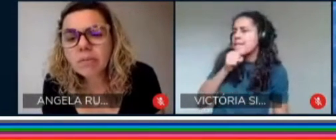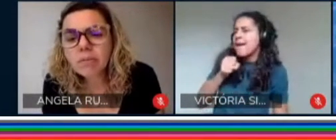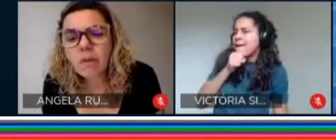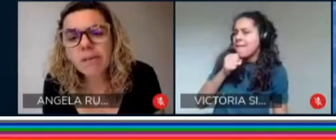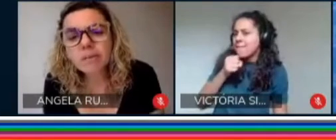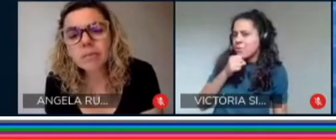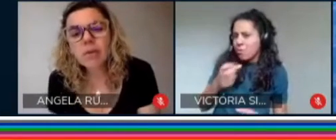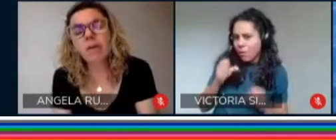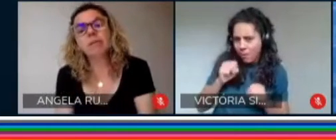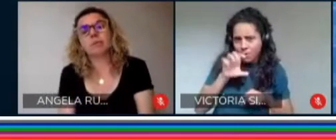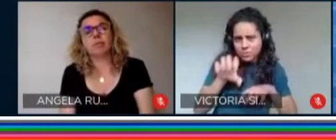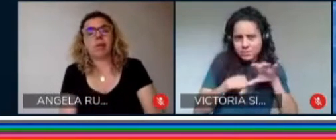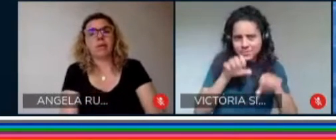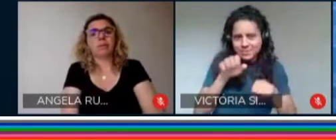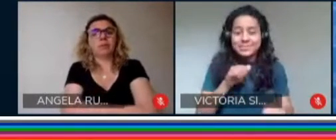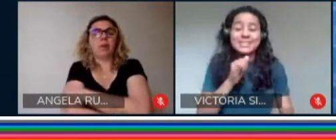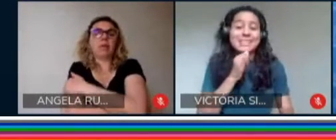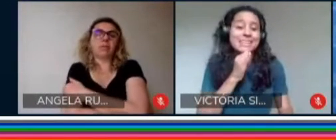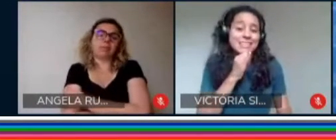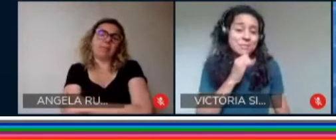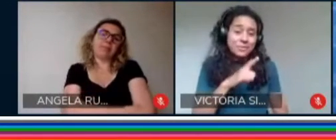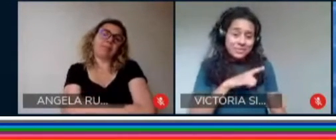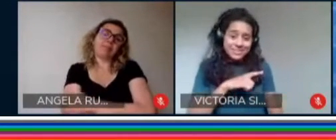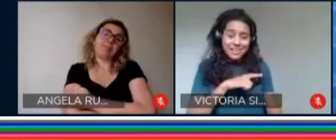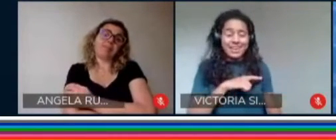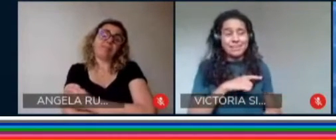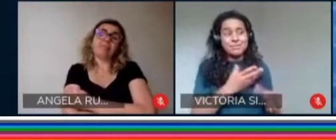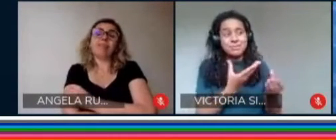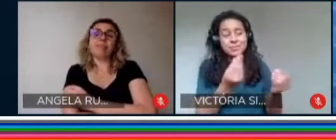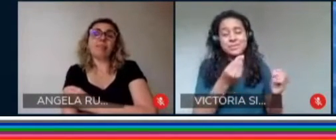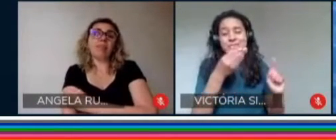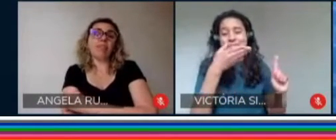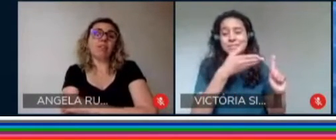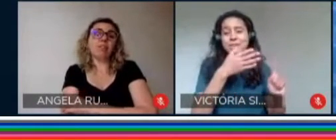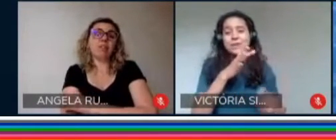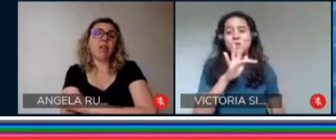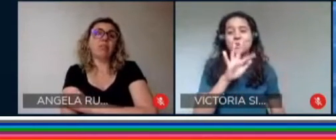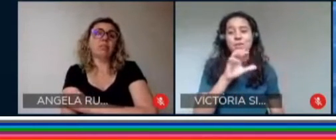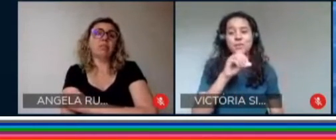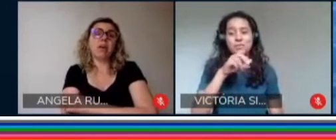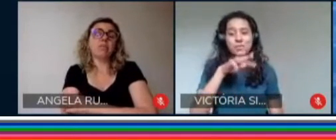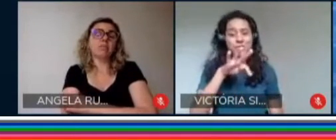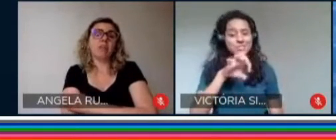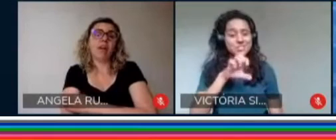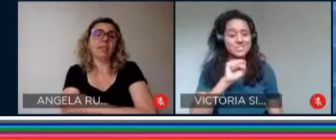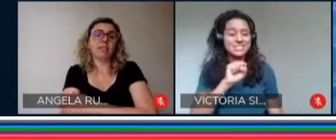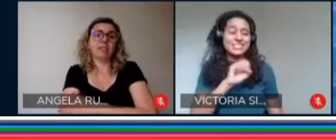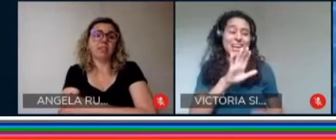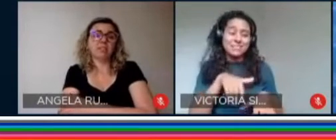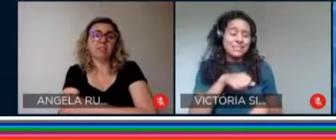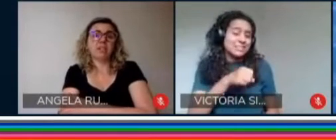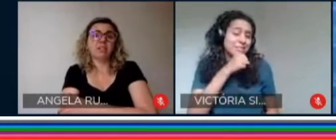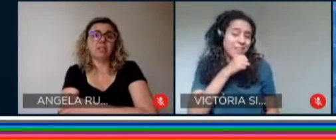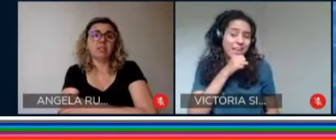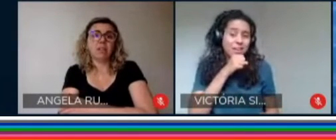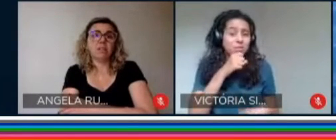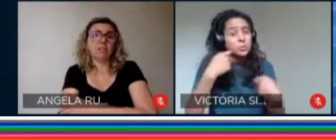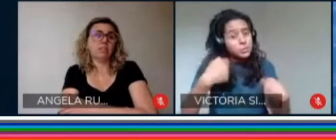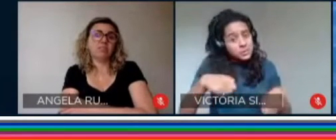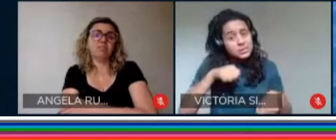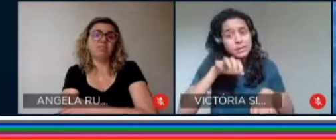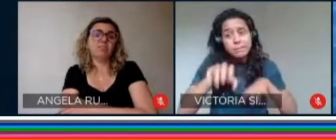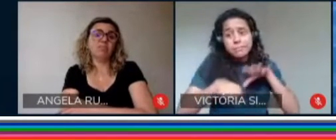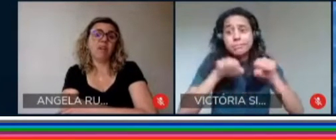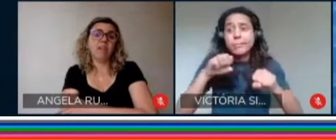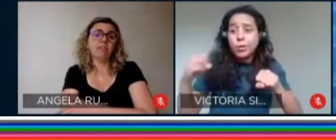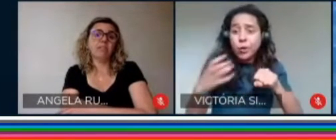Existem fontes que envelhecem não tão bem porque são datadas, né? Então, elas servem a propósitos históricos,